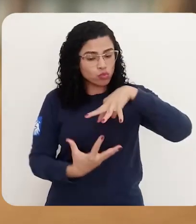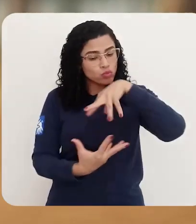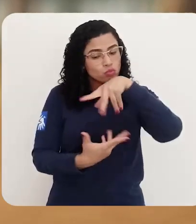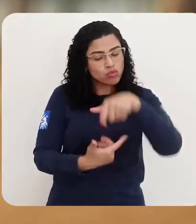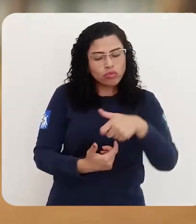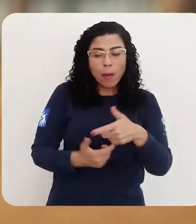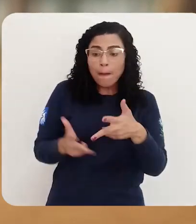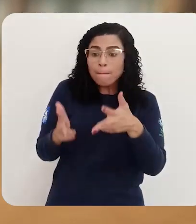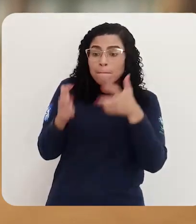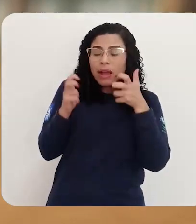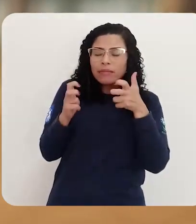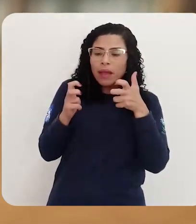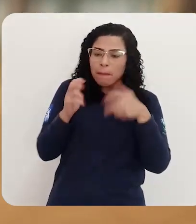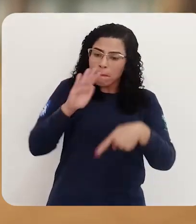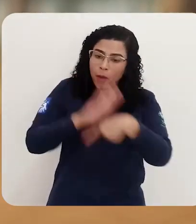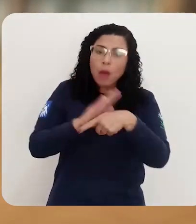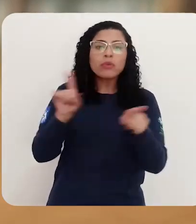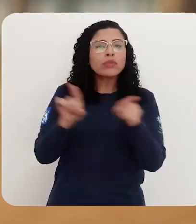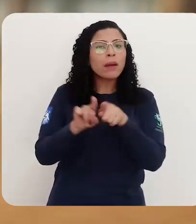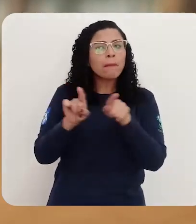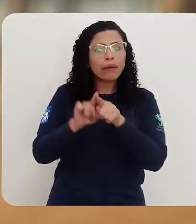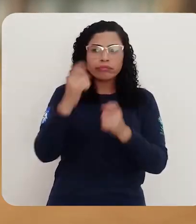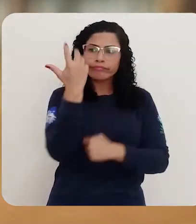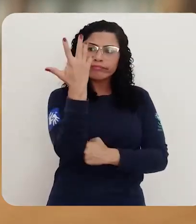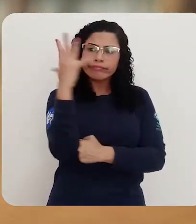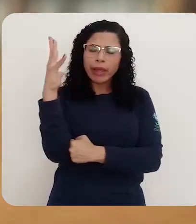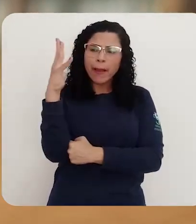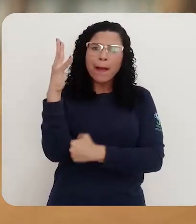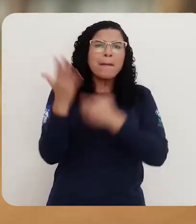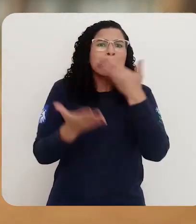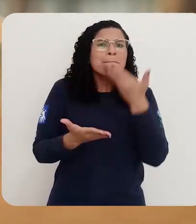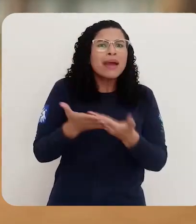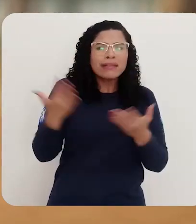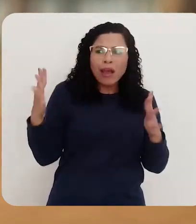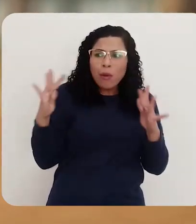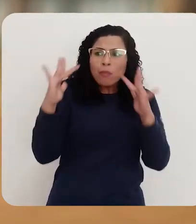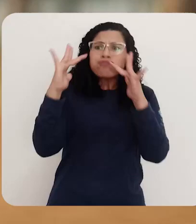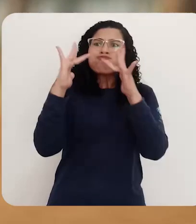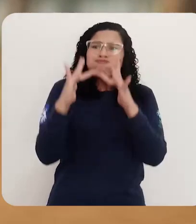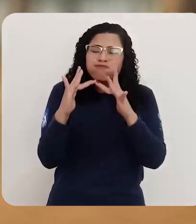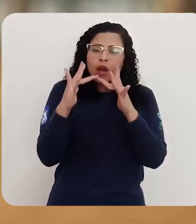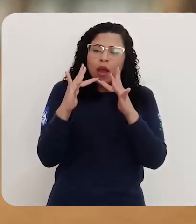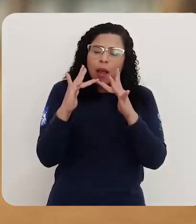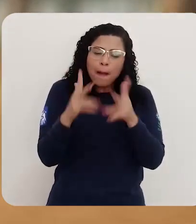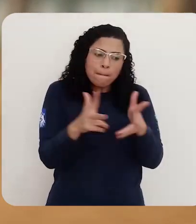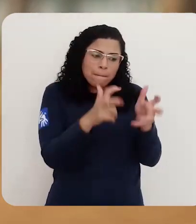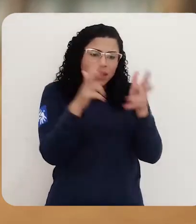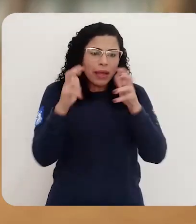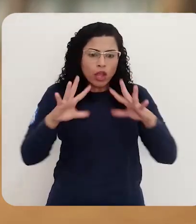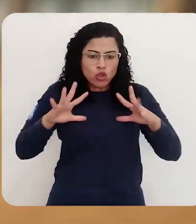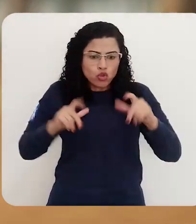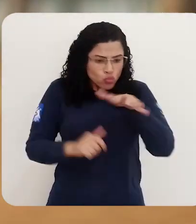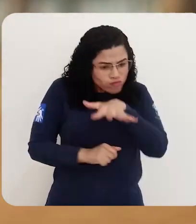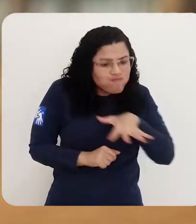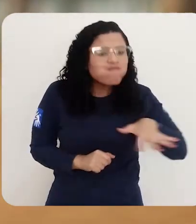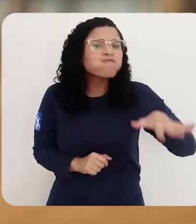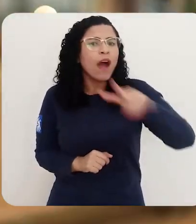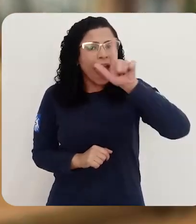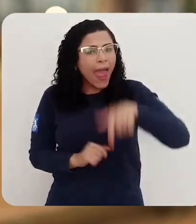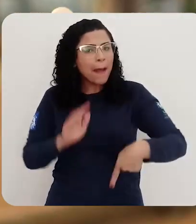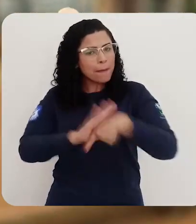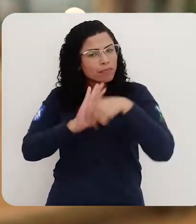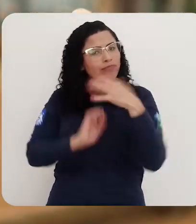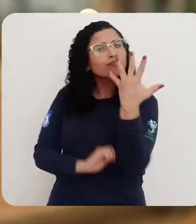percebemos como seres de natureza. Perdemos a ligação com ela e não percebemos que tudo ao nosso redor é